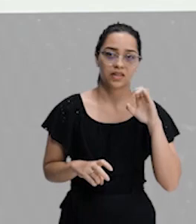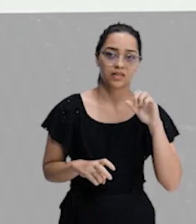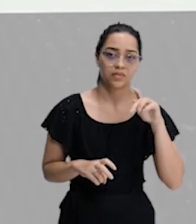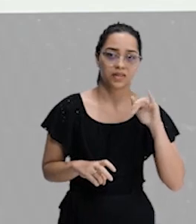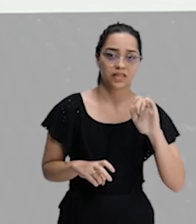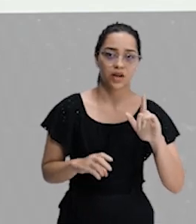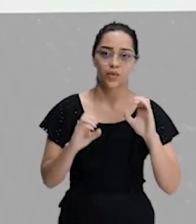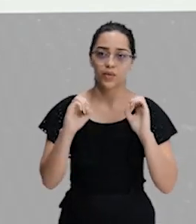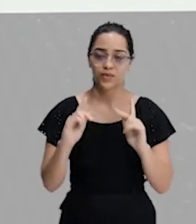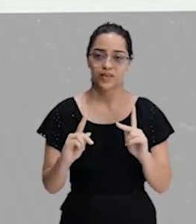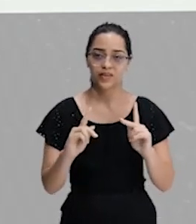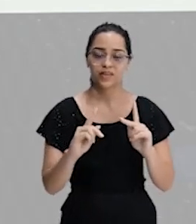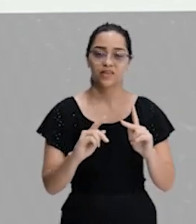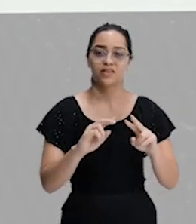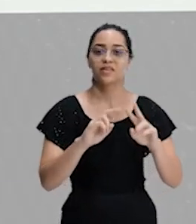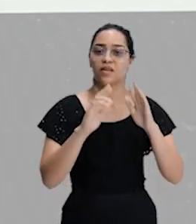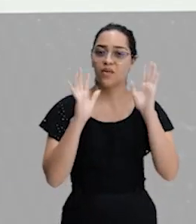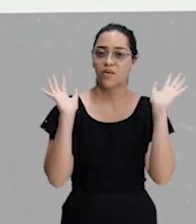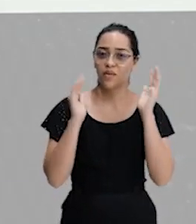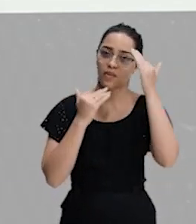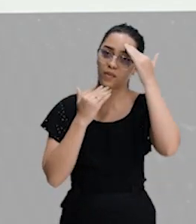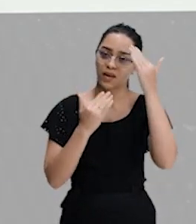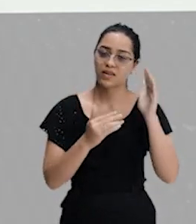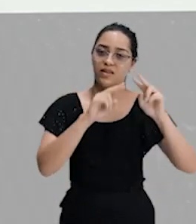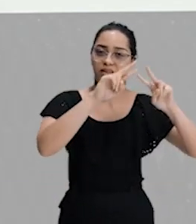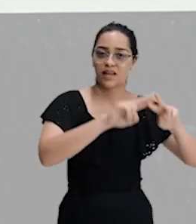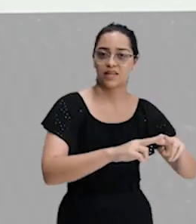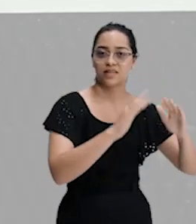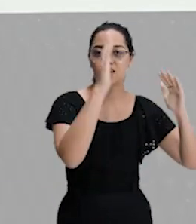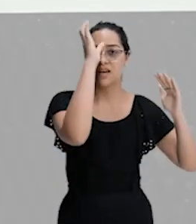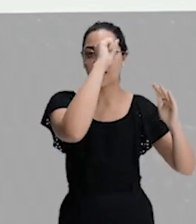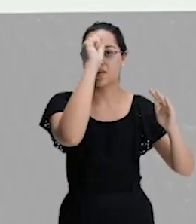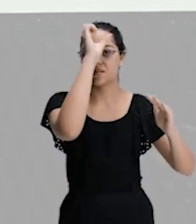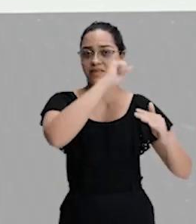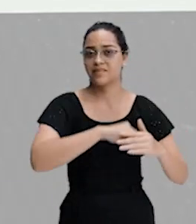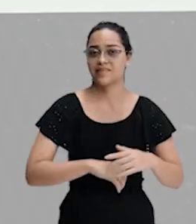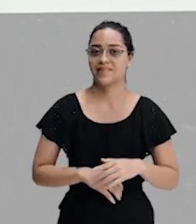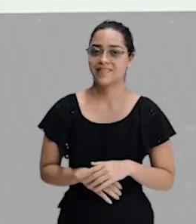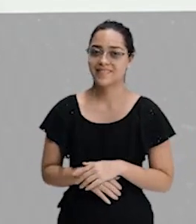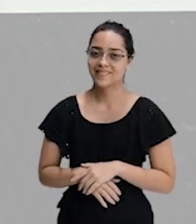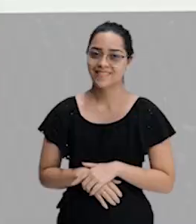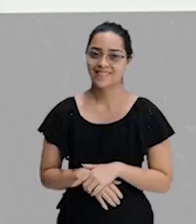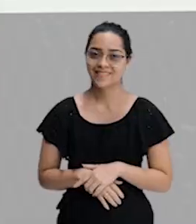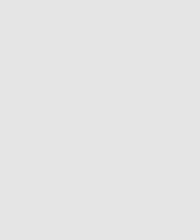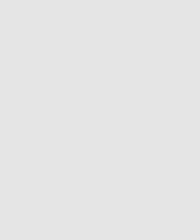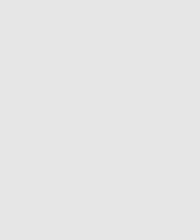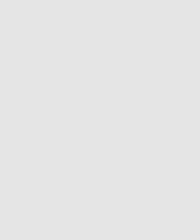espacial. Ok, galera? Então, valeu. Já sabe, hashtag fica em casa, aprendendo.